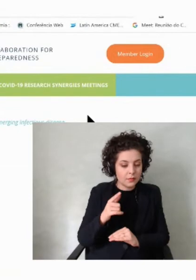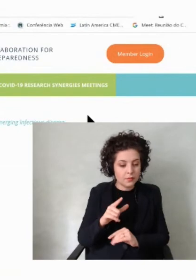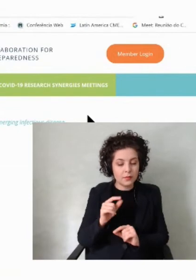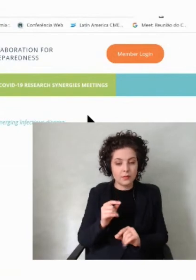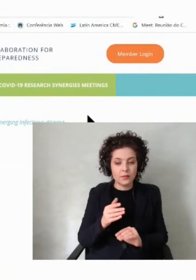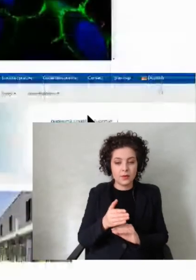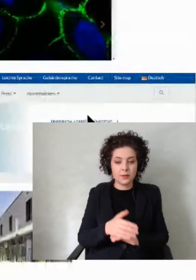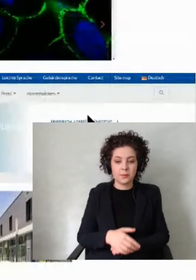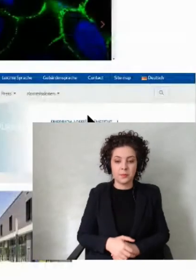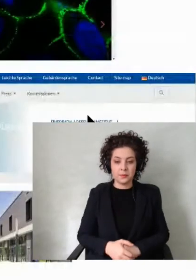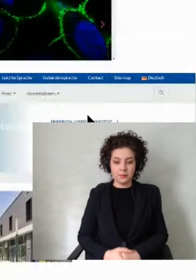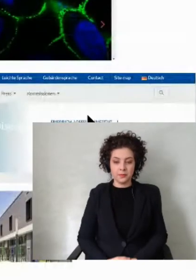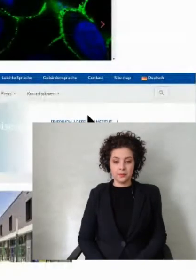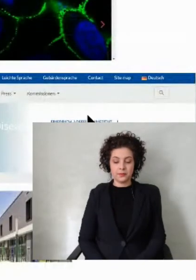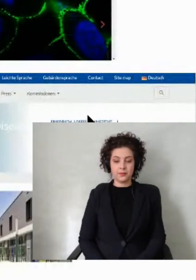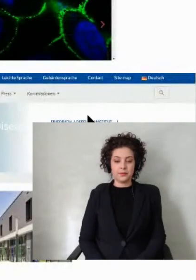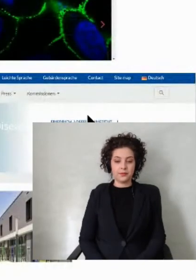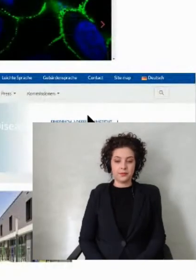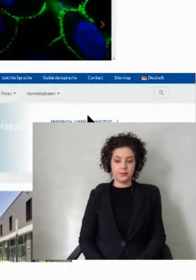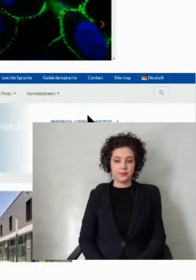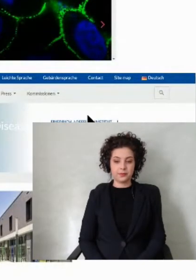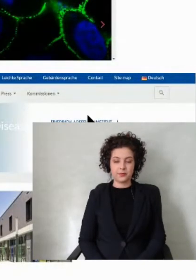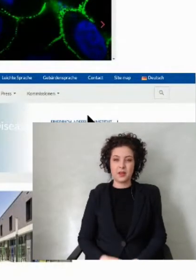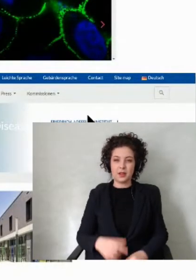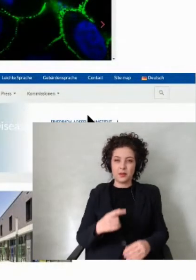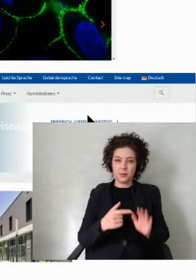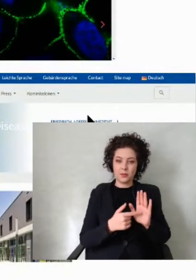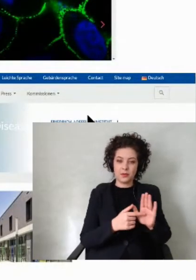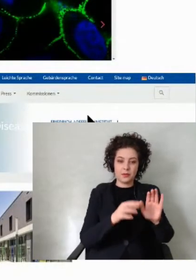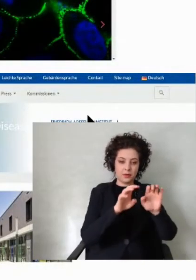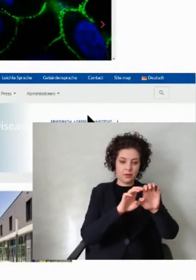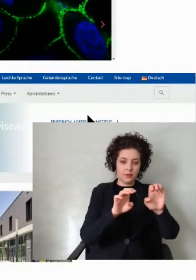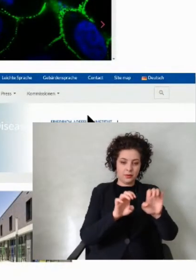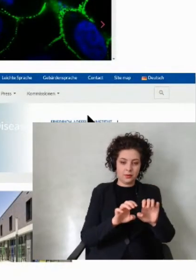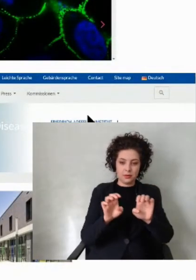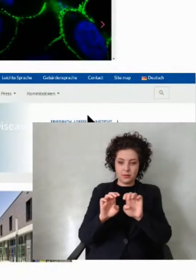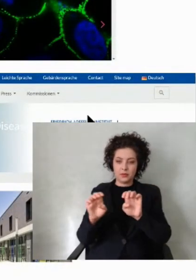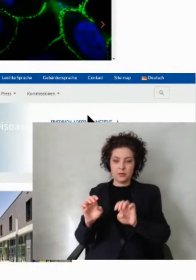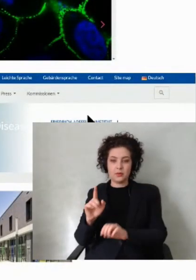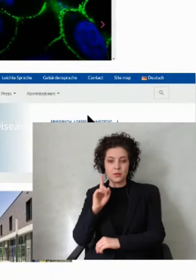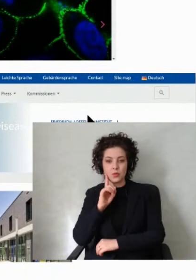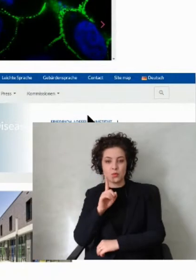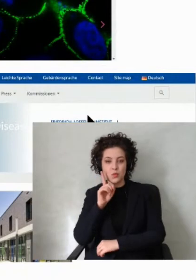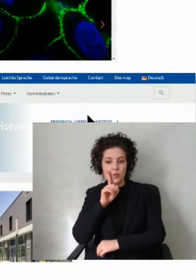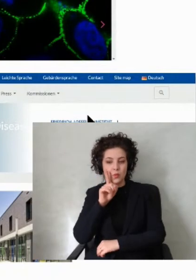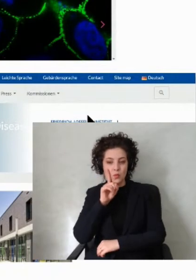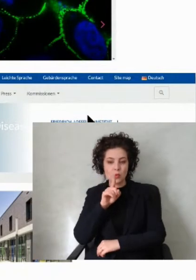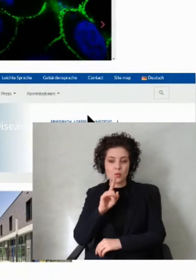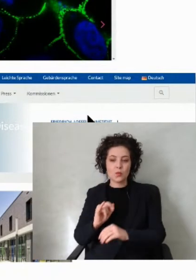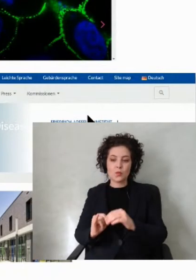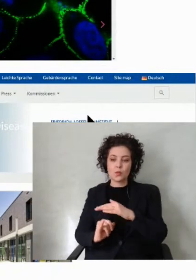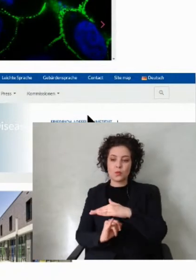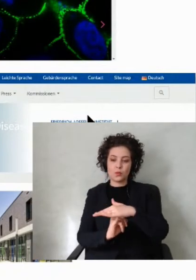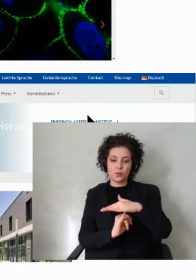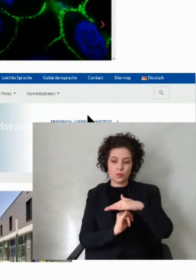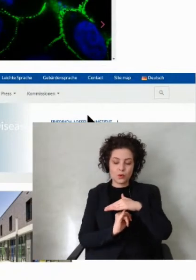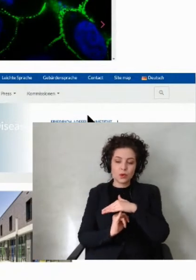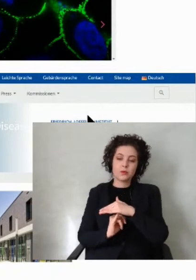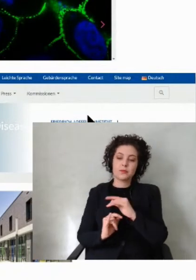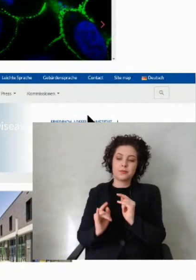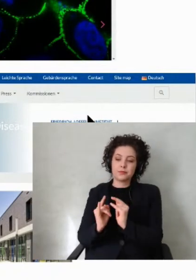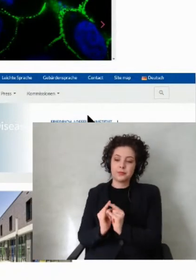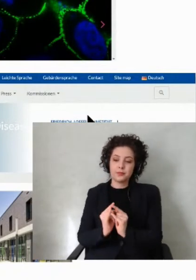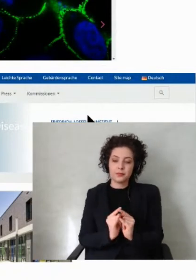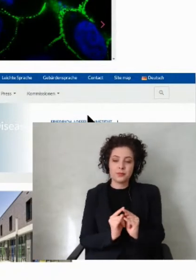As estruturas que eu mostrei são exemplos nos Estados Unidos de institutos que funcionam relacionados à universidade,